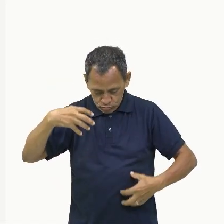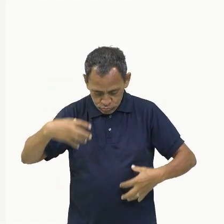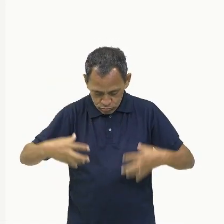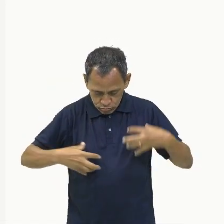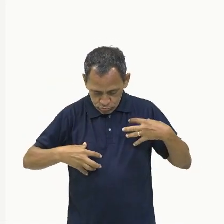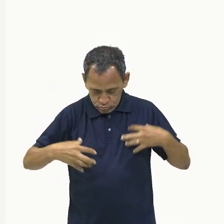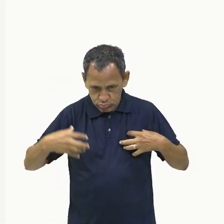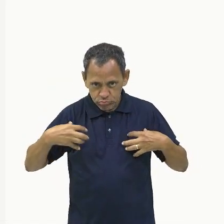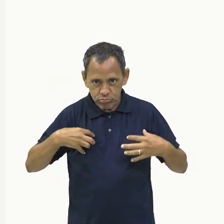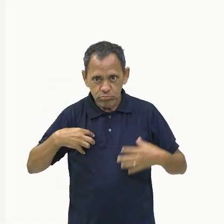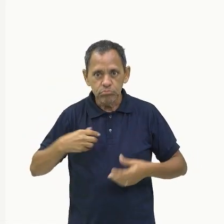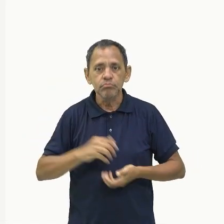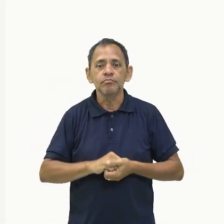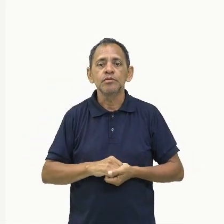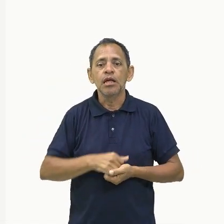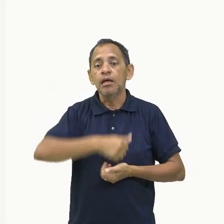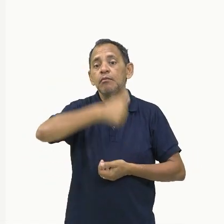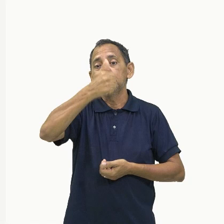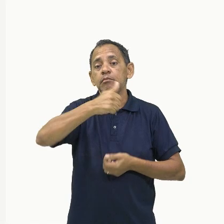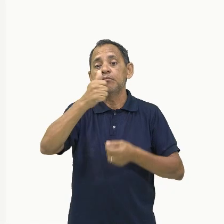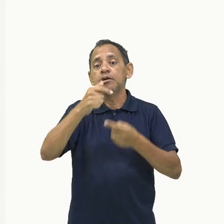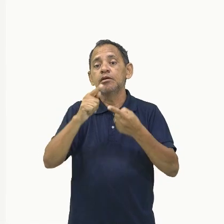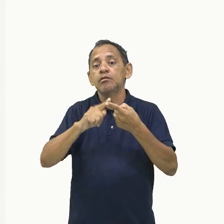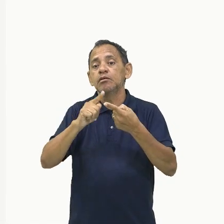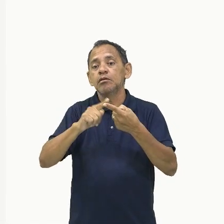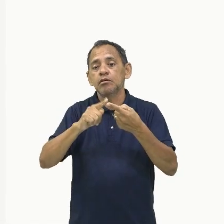Vamos destacar